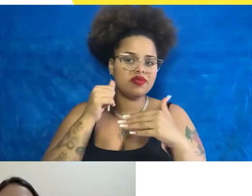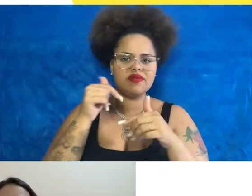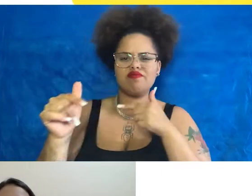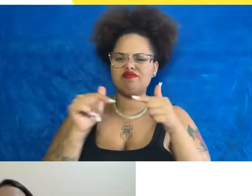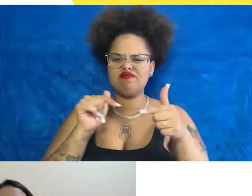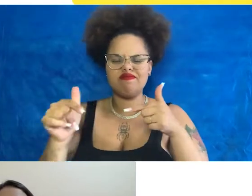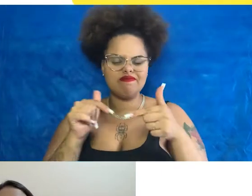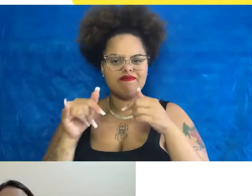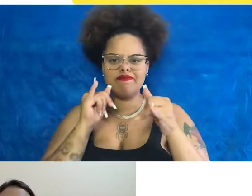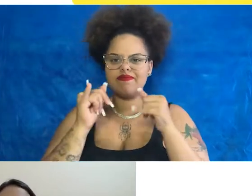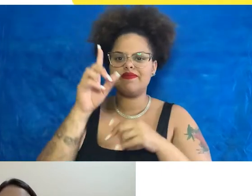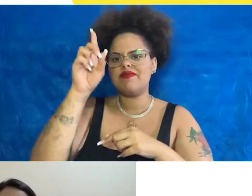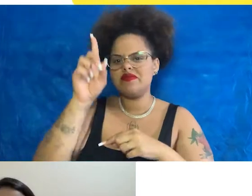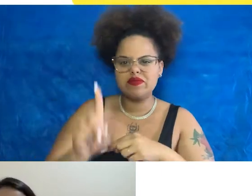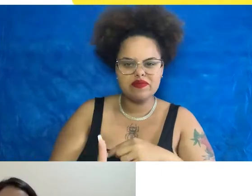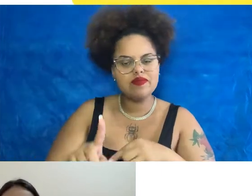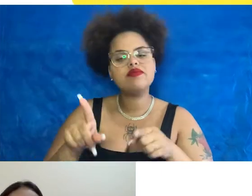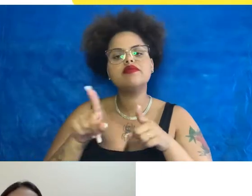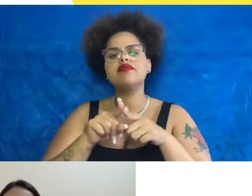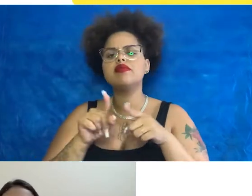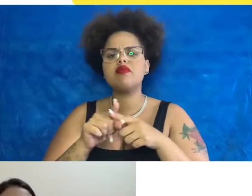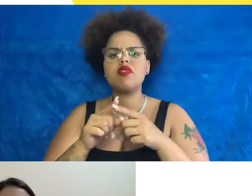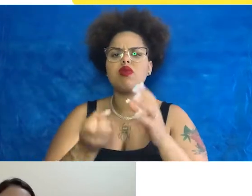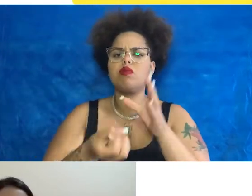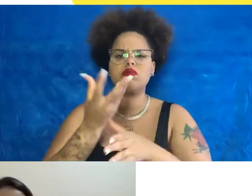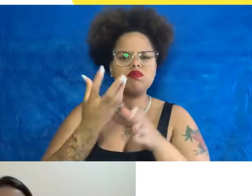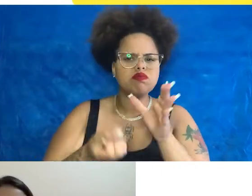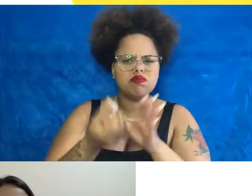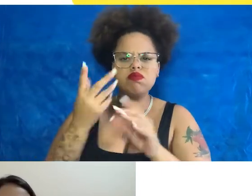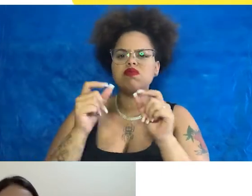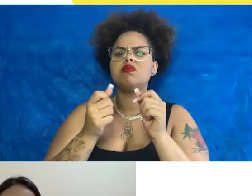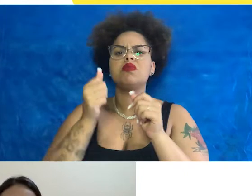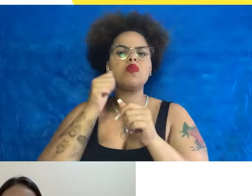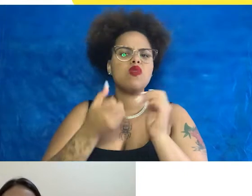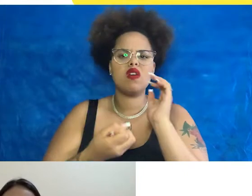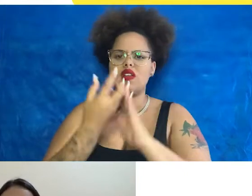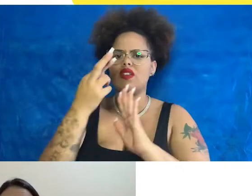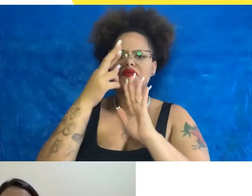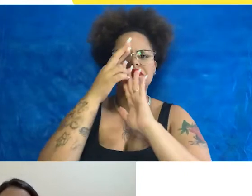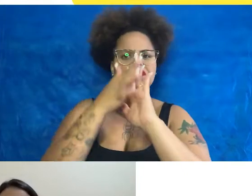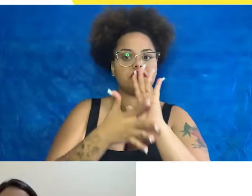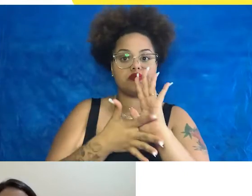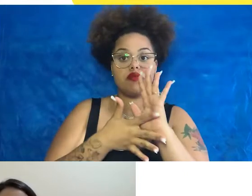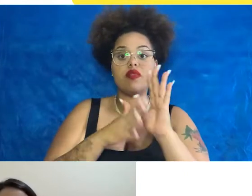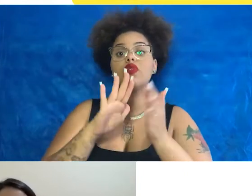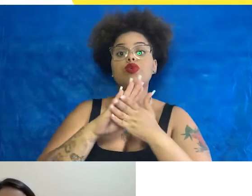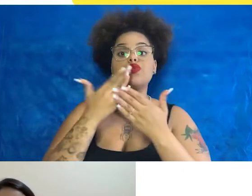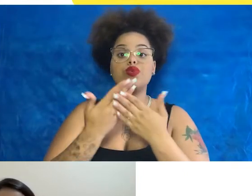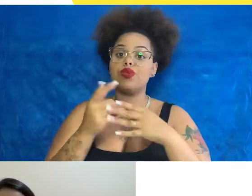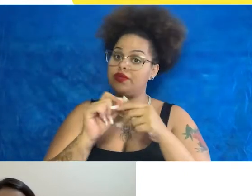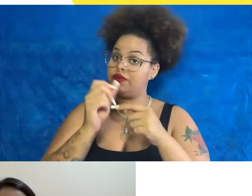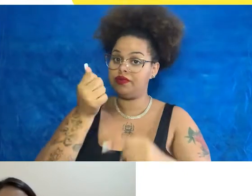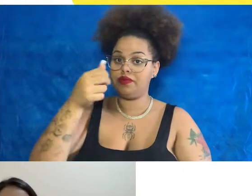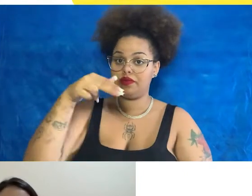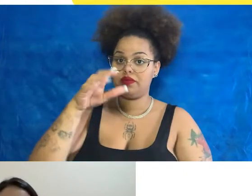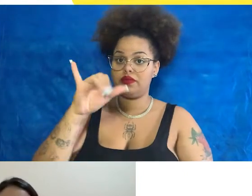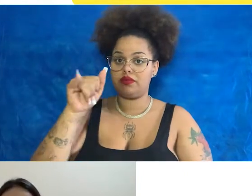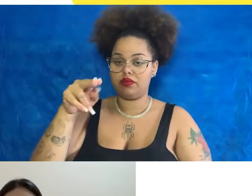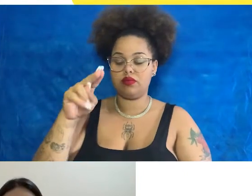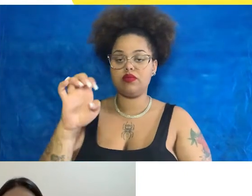dirigindo, as mulheres produzindo, as mulheres criando roteiros, né? Um estudo feito pela Ancine, por